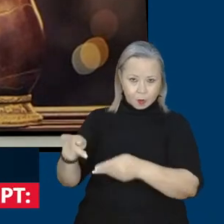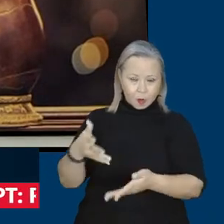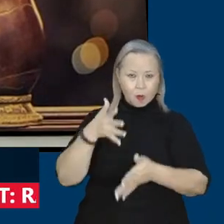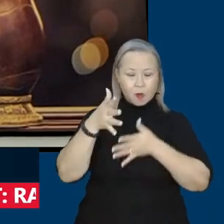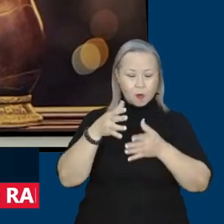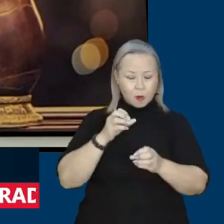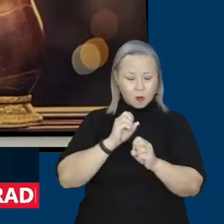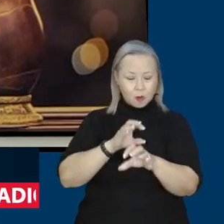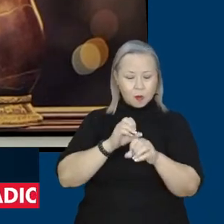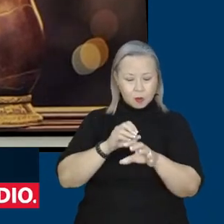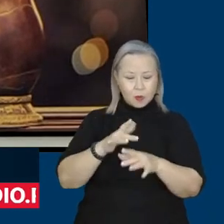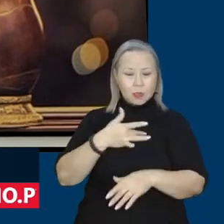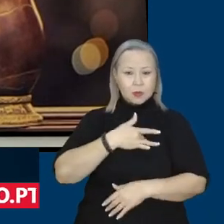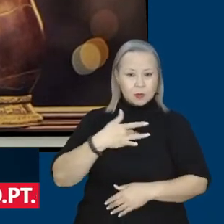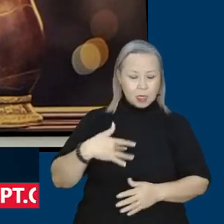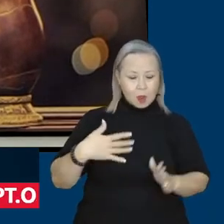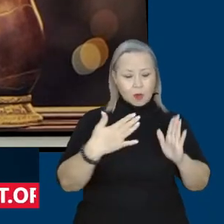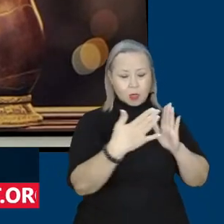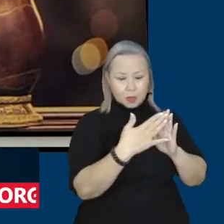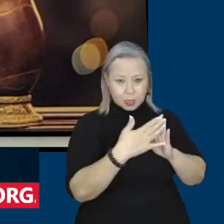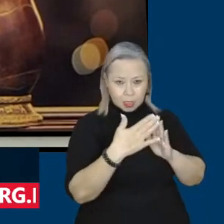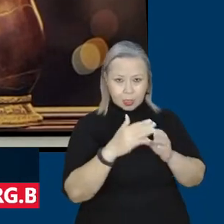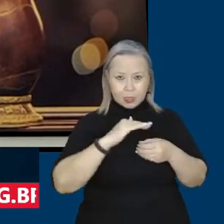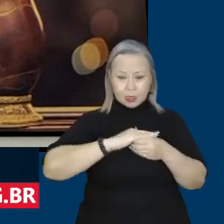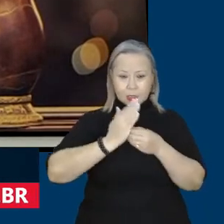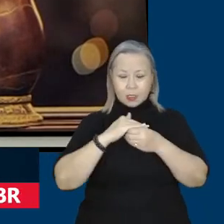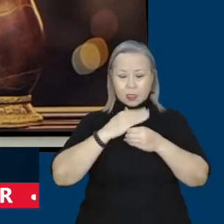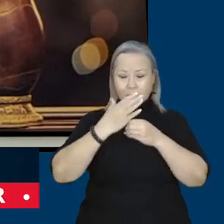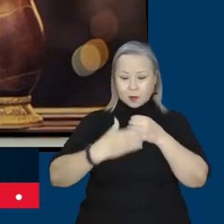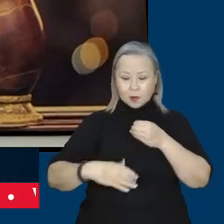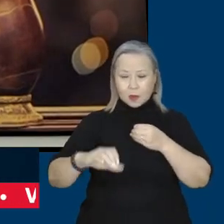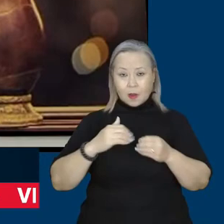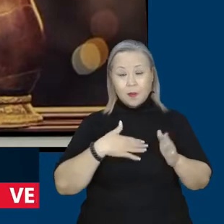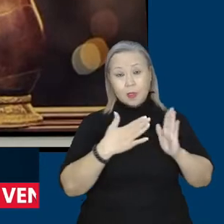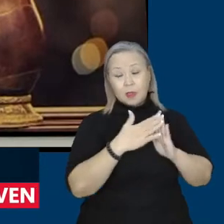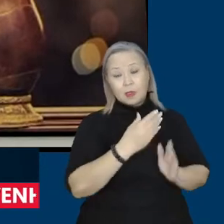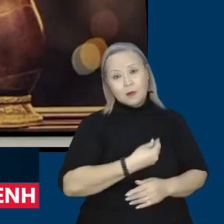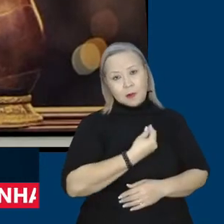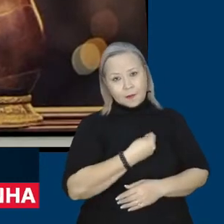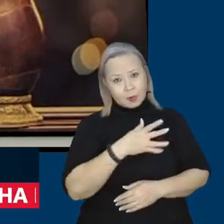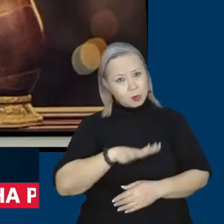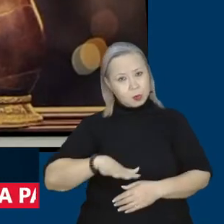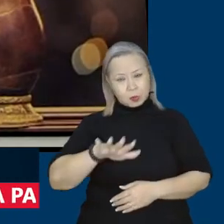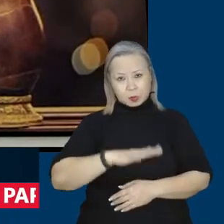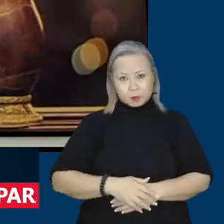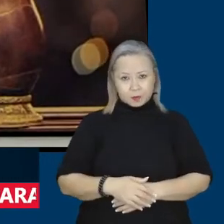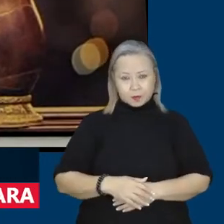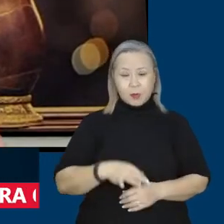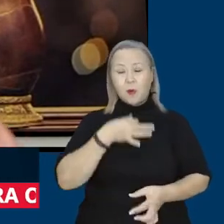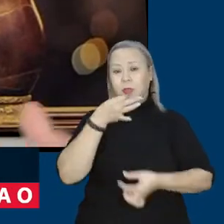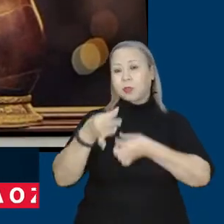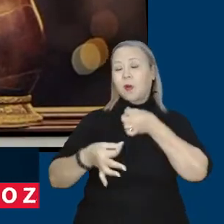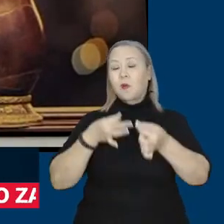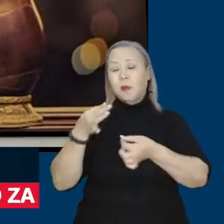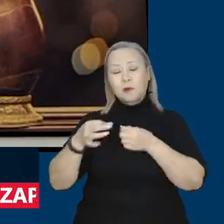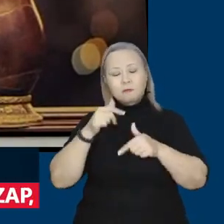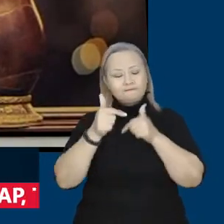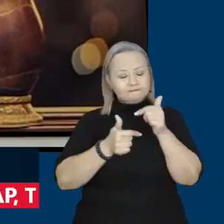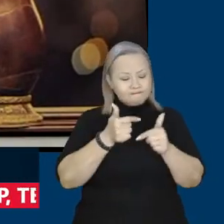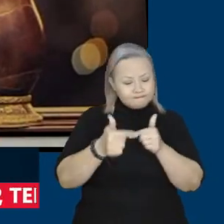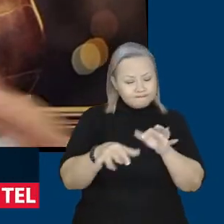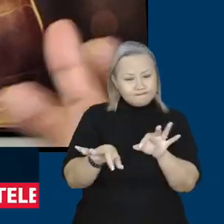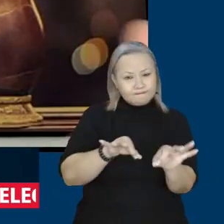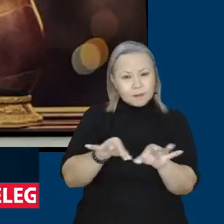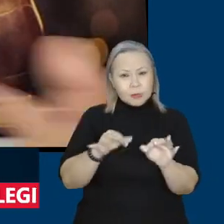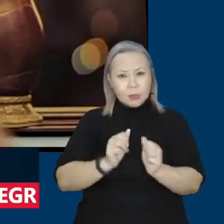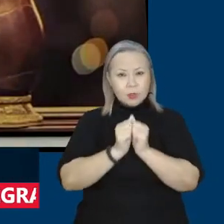enfim da Habitação saneamento básico Minha Casa Minha Vida é esses argumentos que nós vamos trabalhar juntos